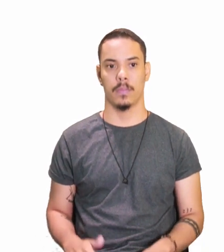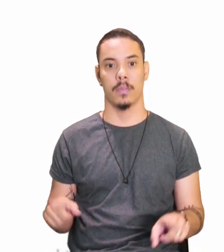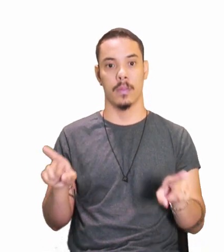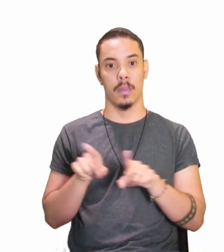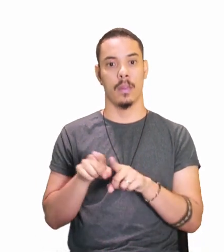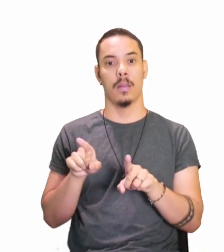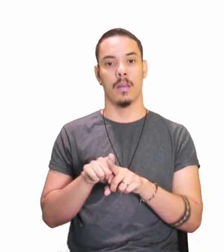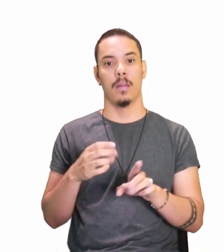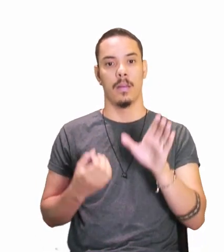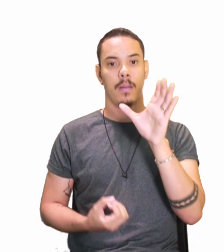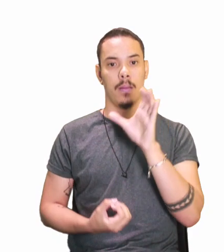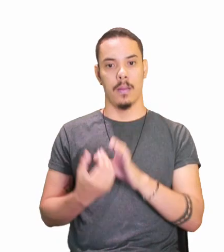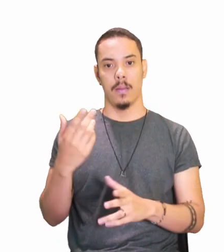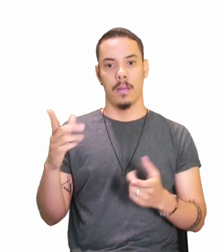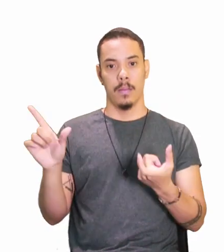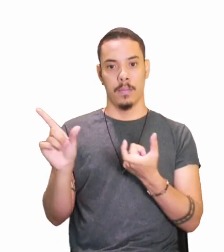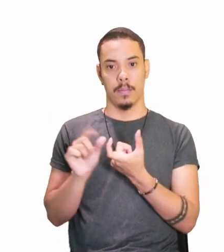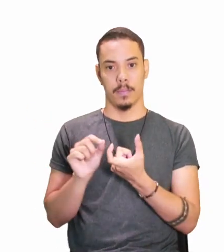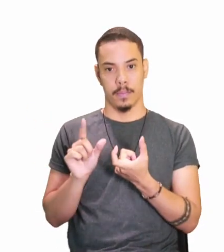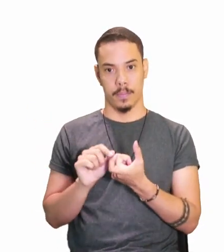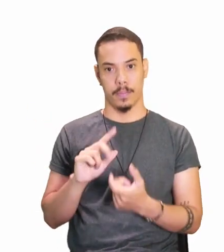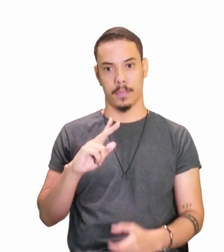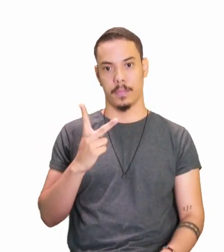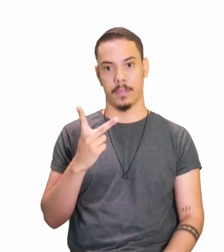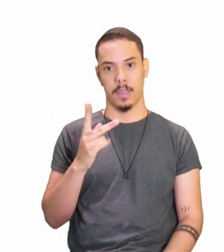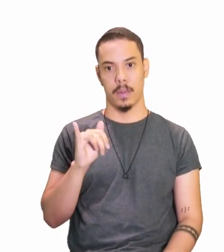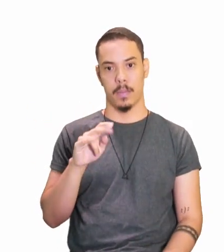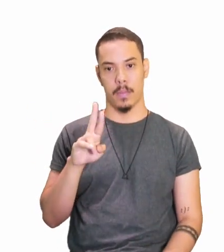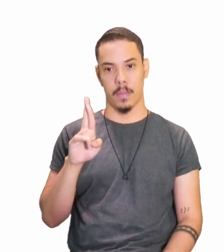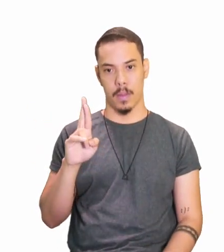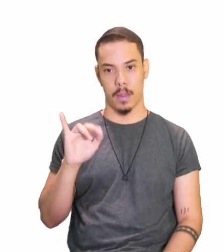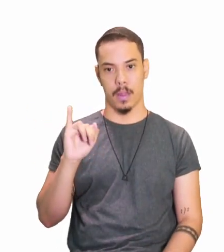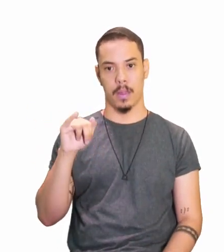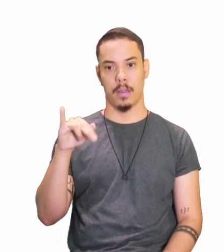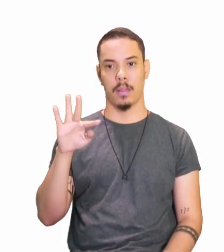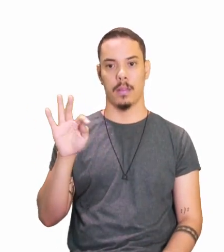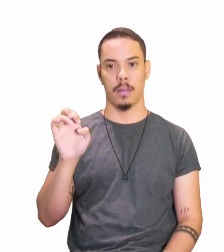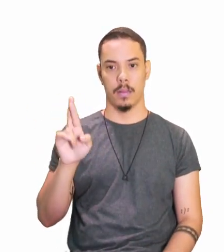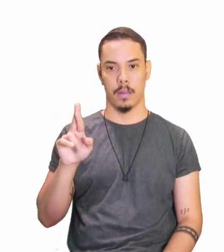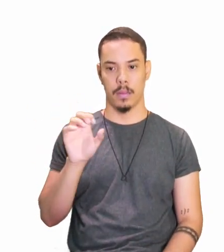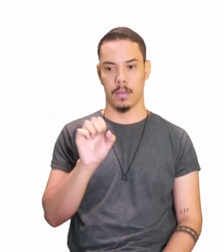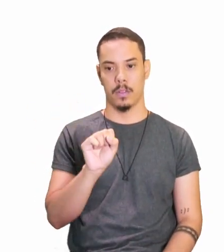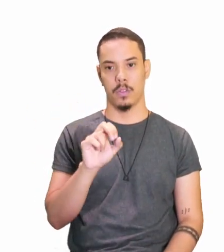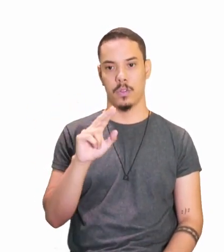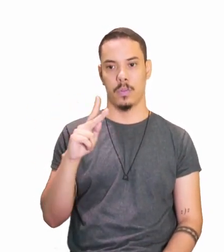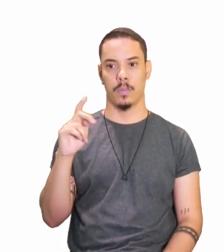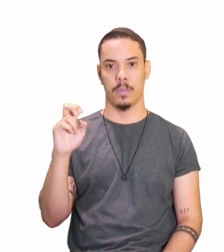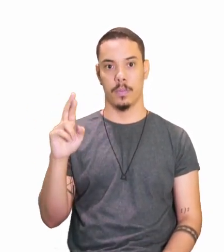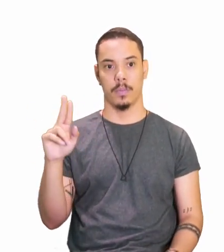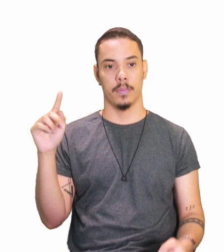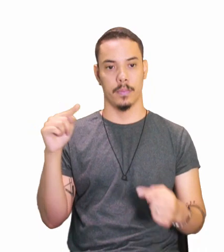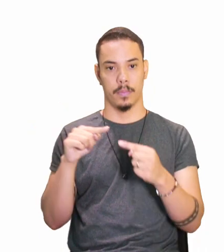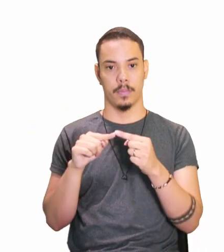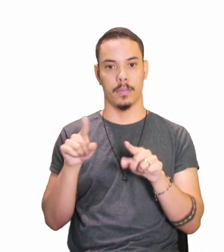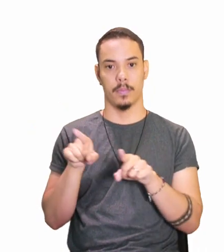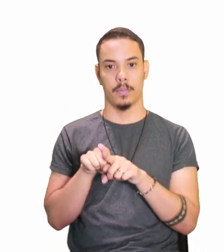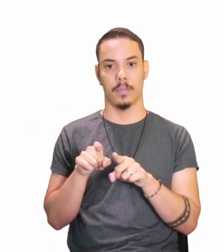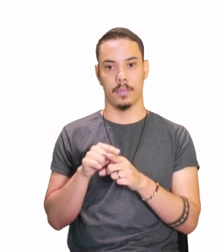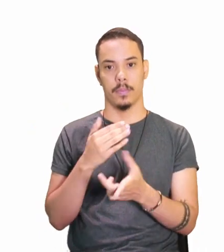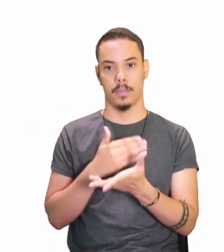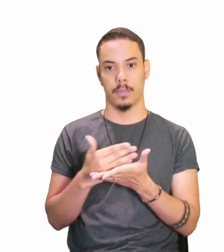Nas formações com os prefixos hiper, inter, super, quando combinado com o